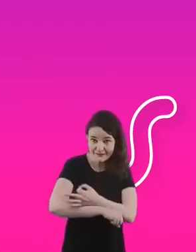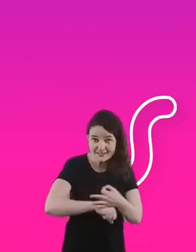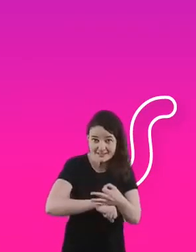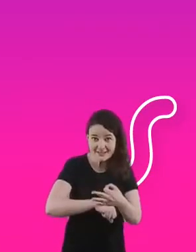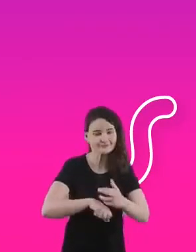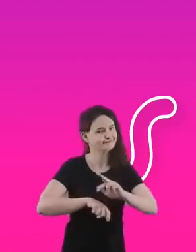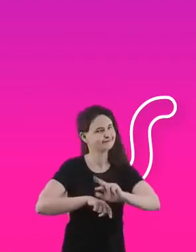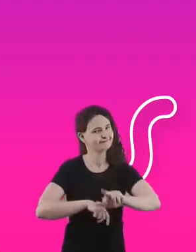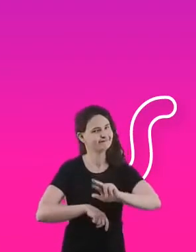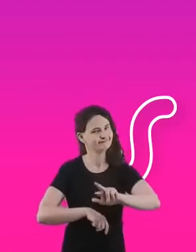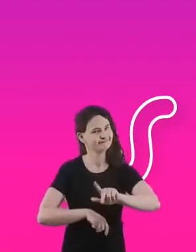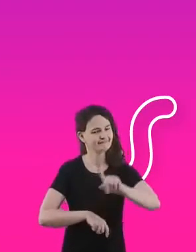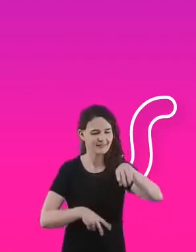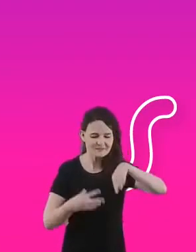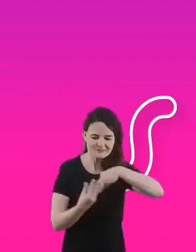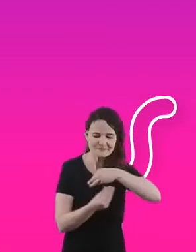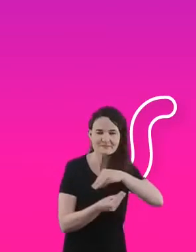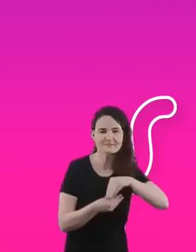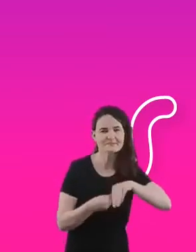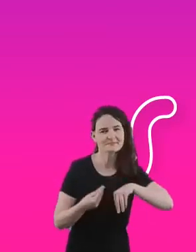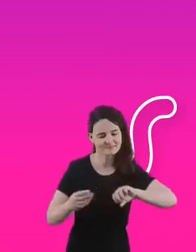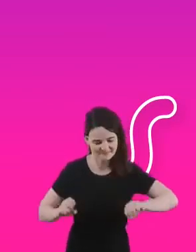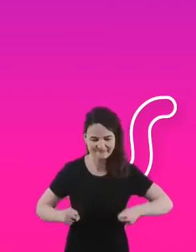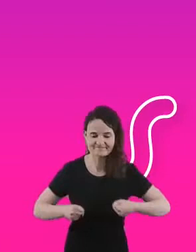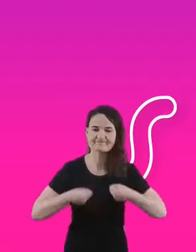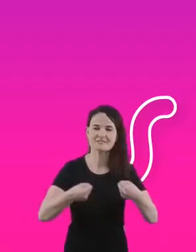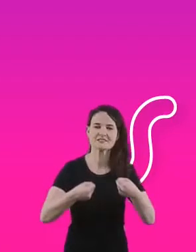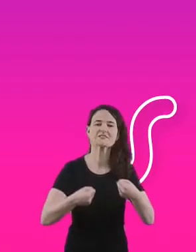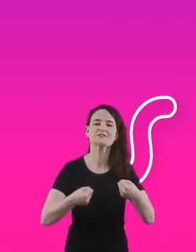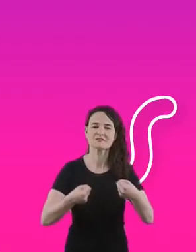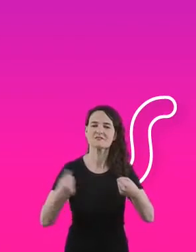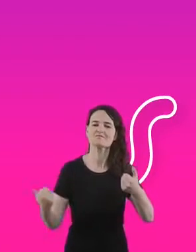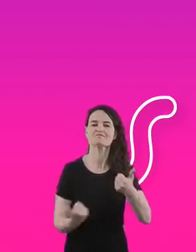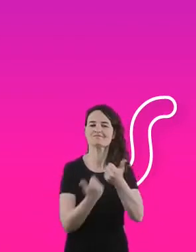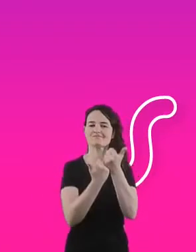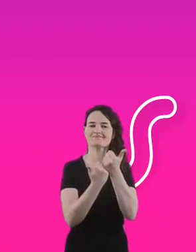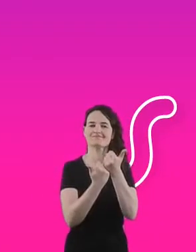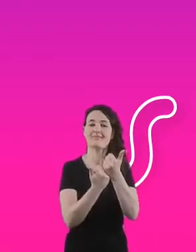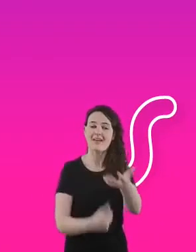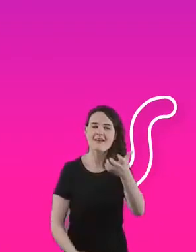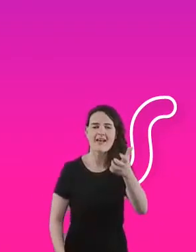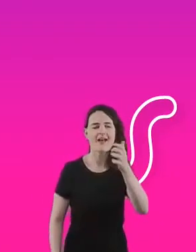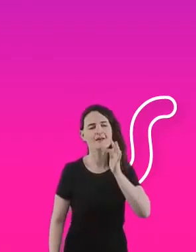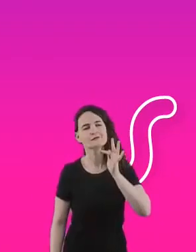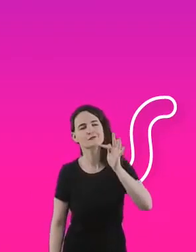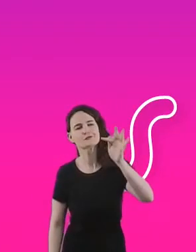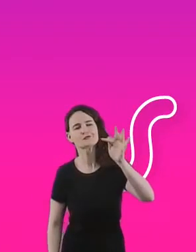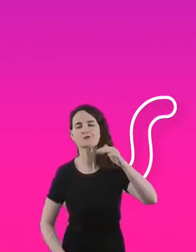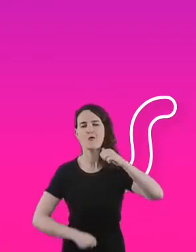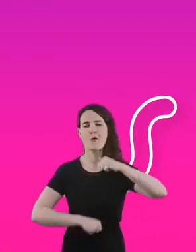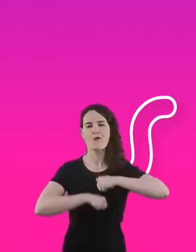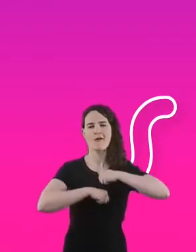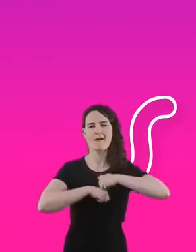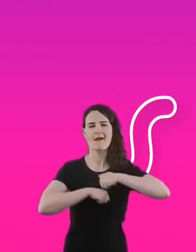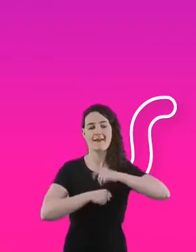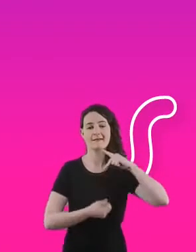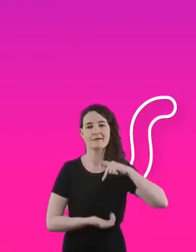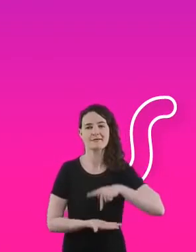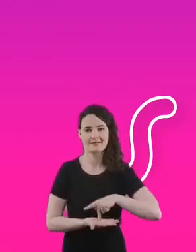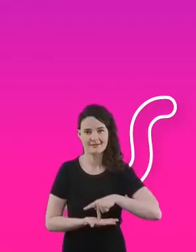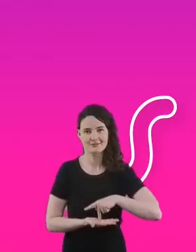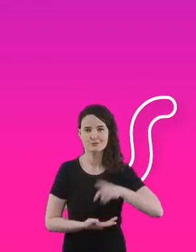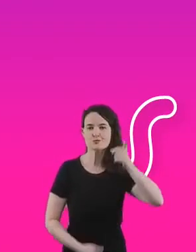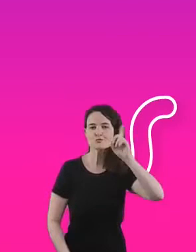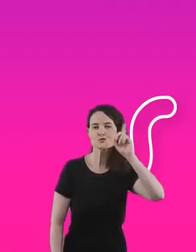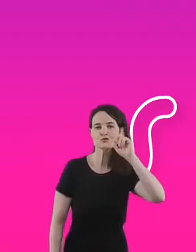um manifesto por essa realidade que a gente visa construir todos os dias, né? Então, por isso que eu me